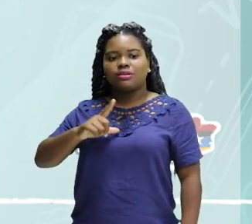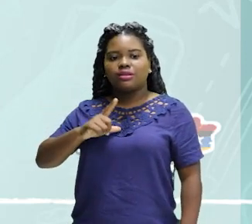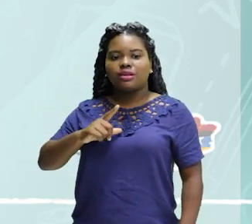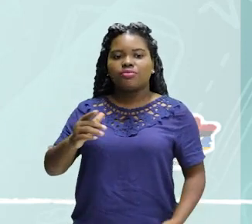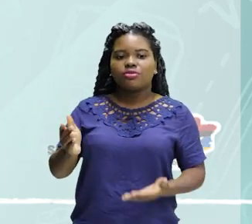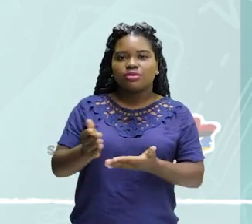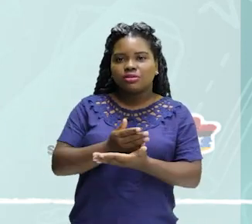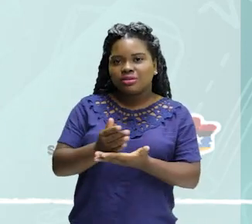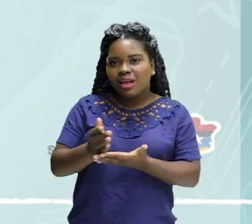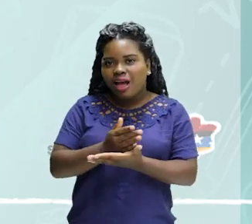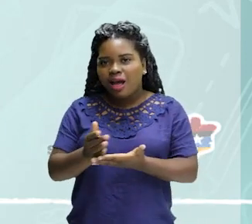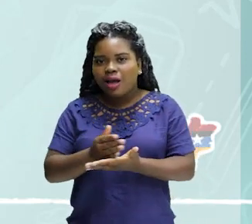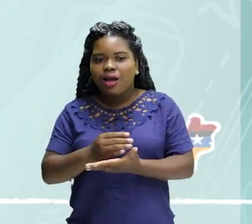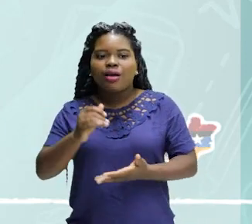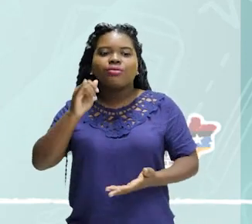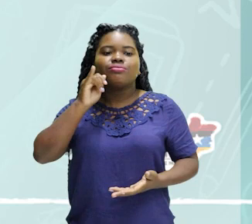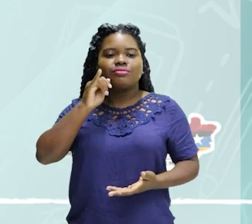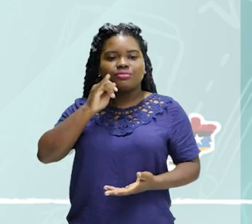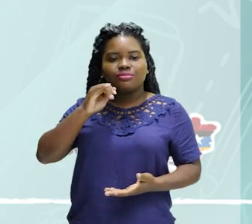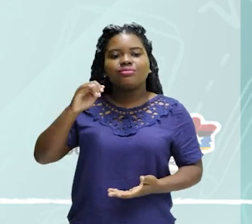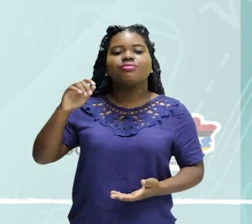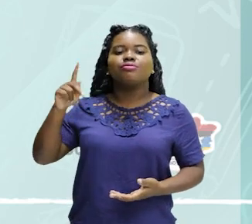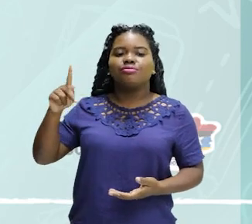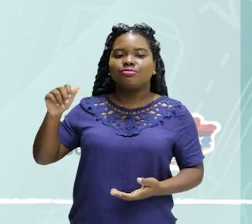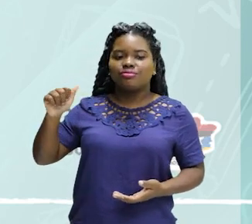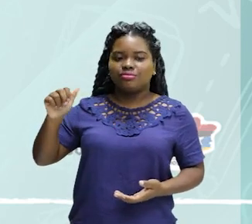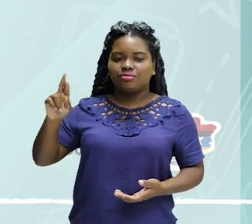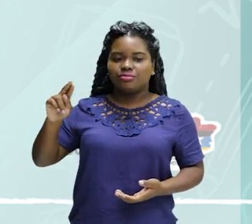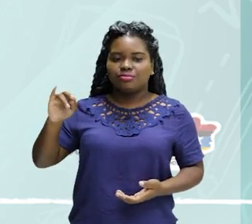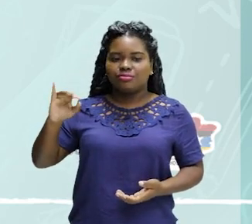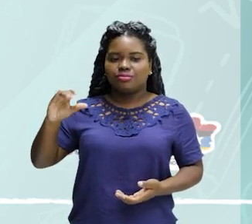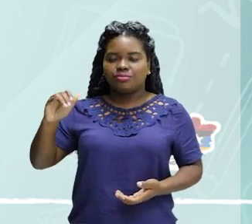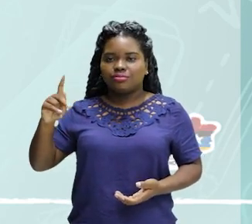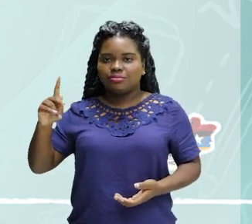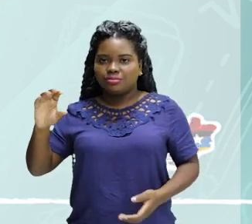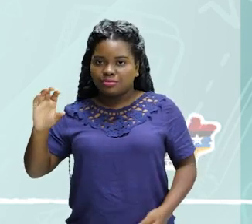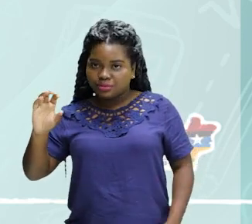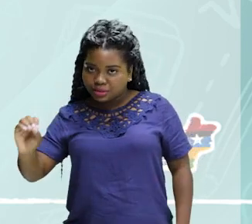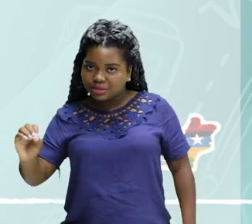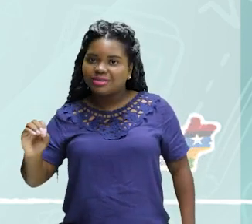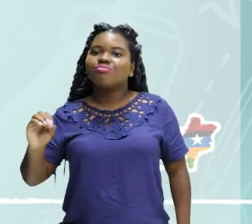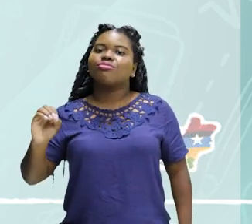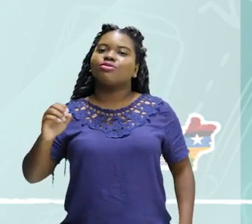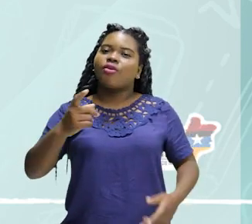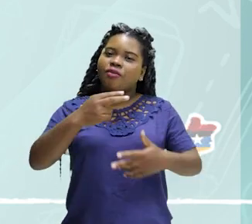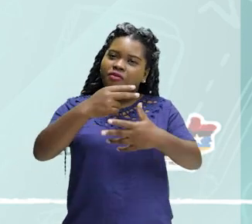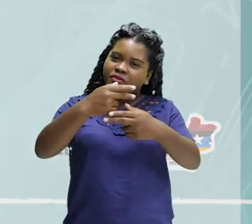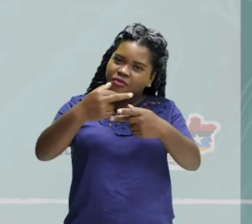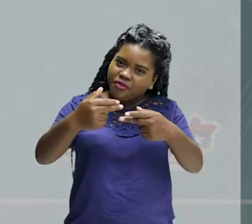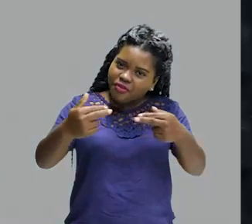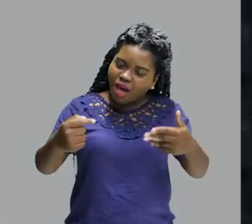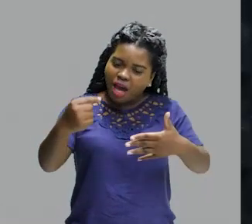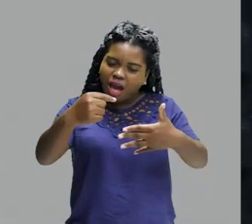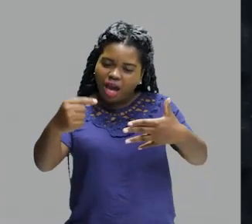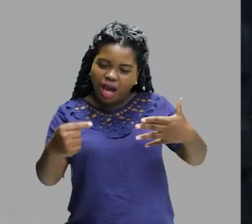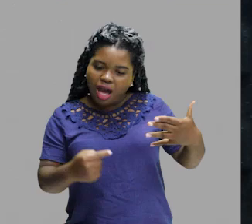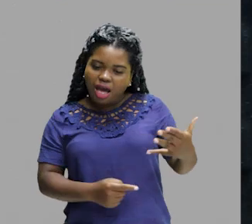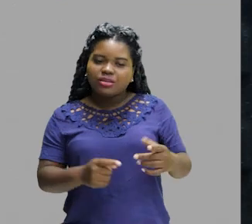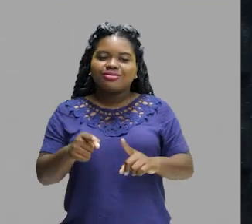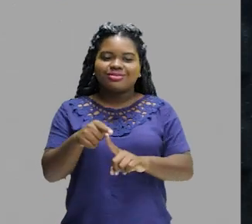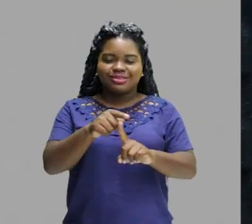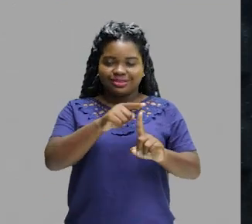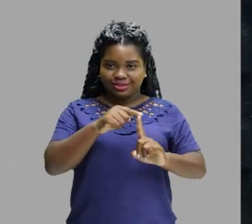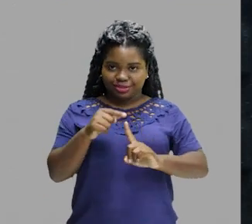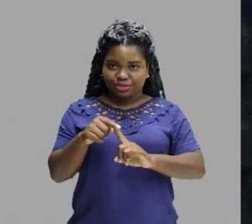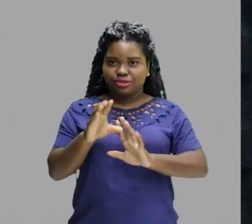ejemplos, participios regulares, las formas irregulares del participio, tiempos compuestos en que